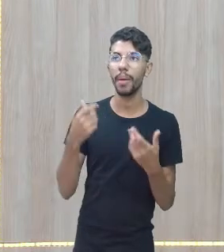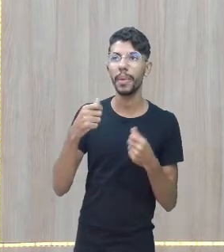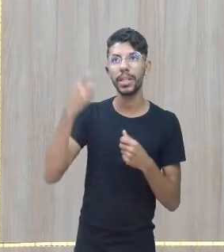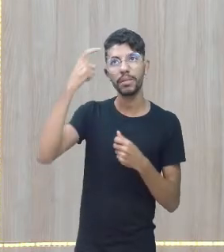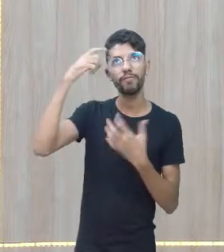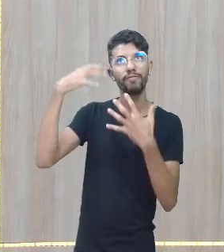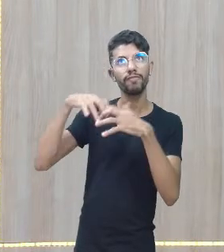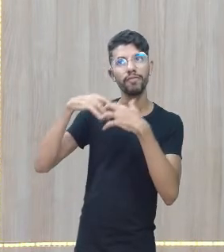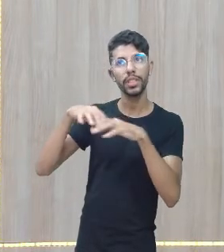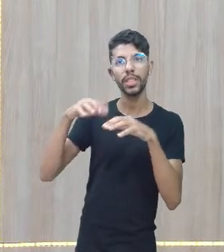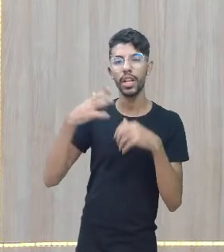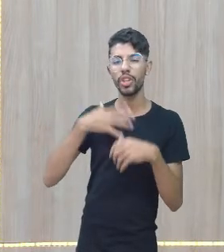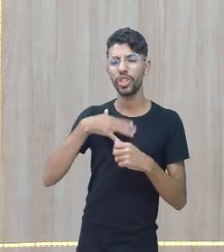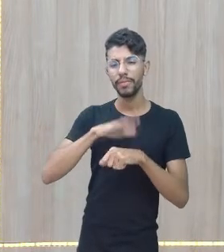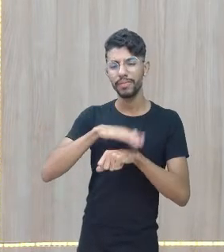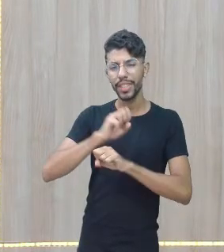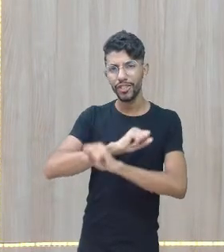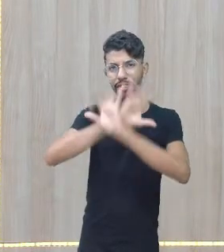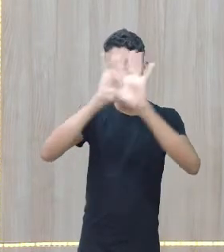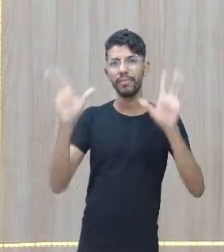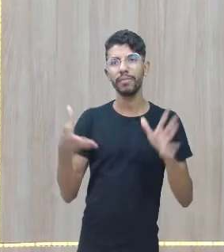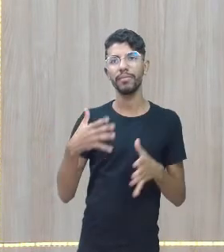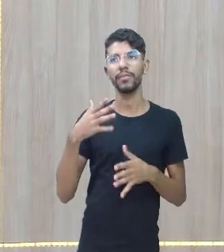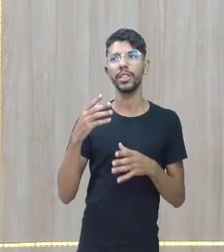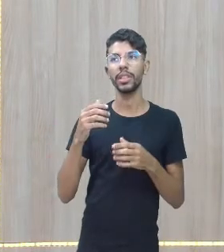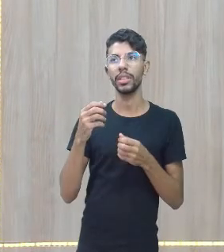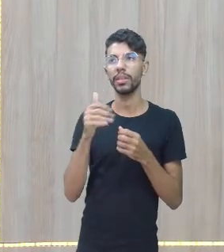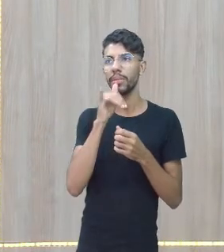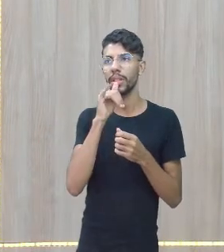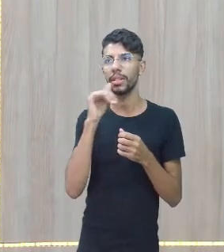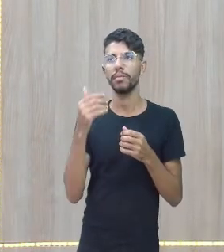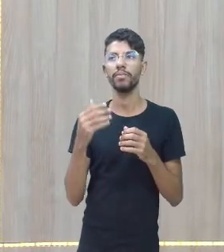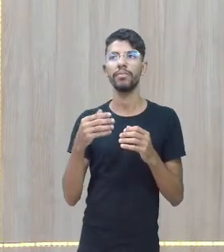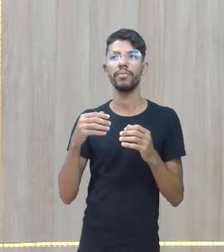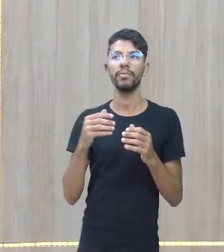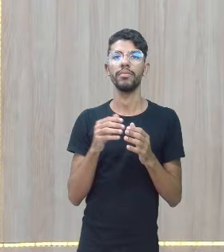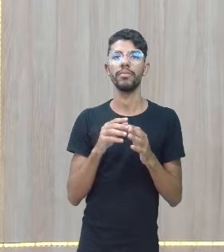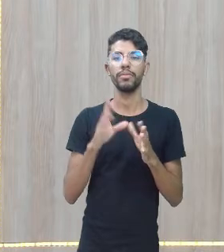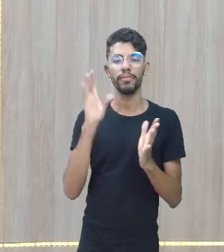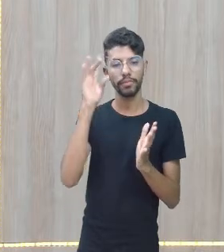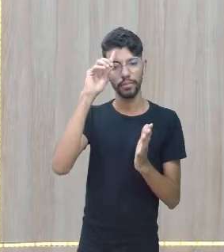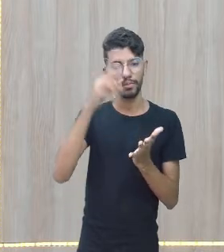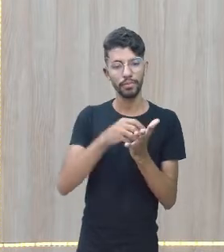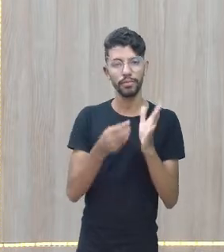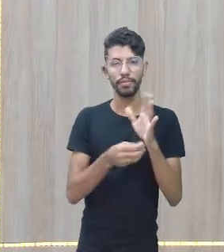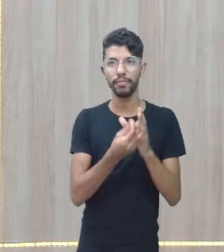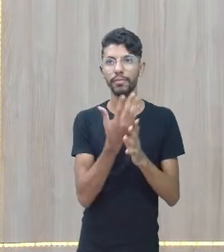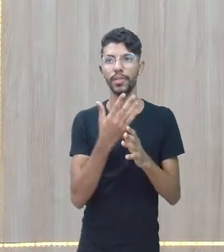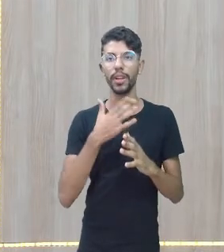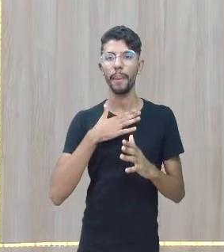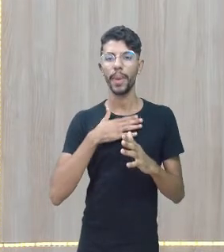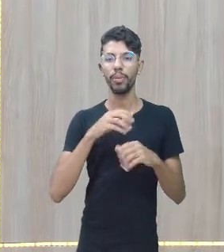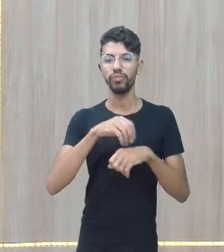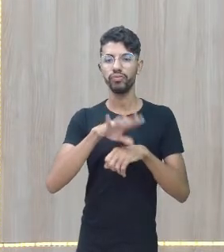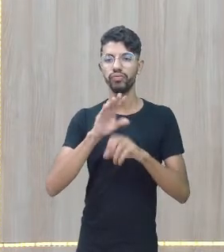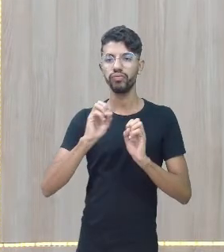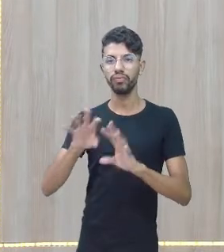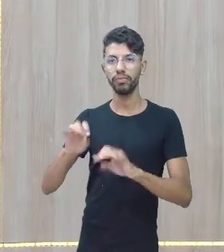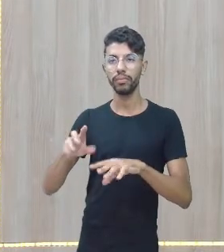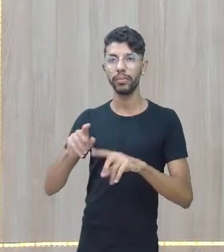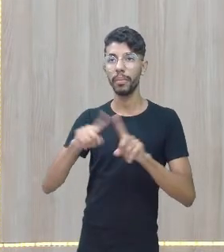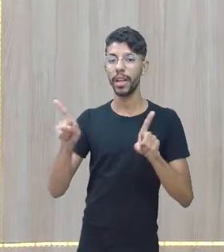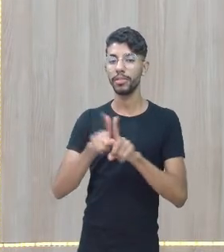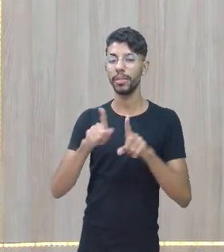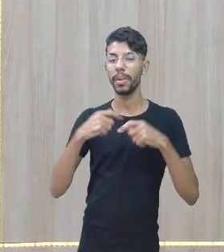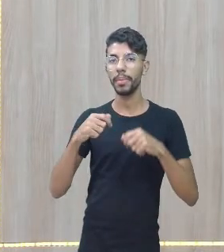na forma mais clara possível de elaborar o meu tutorial, mas eu também preciso pensar no